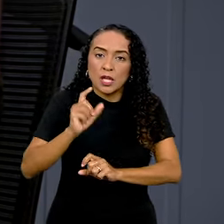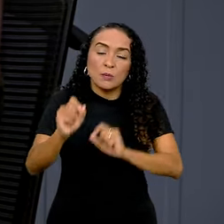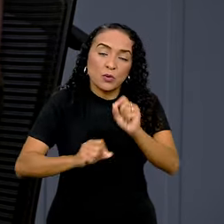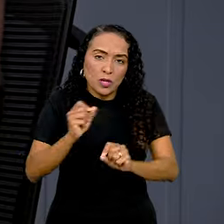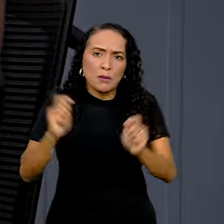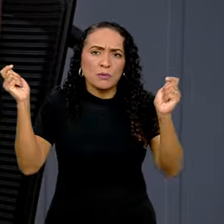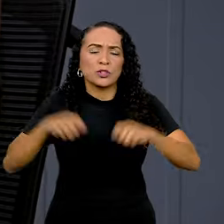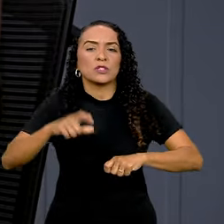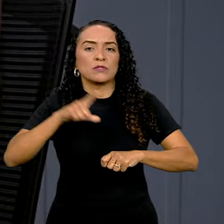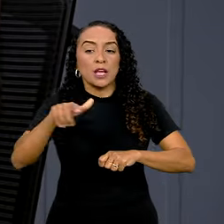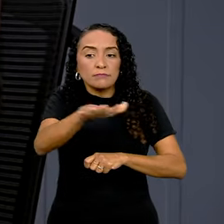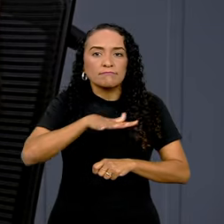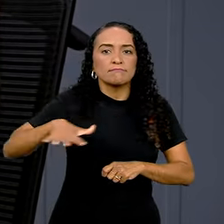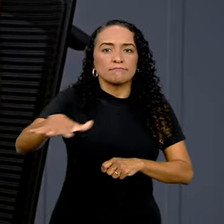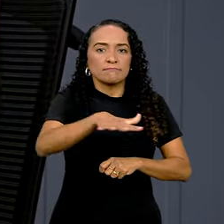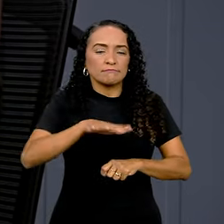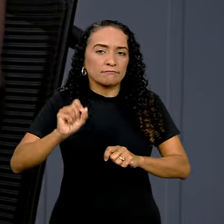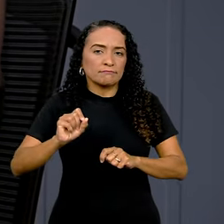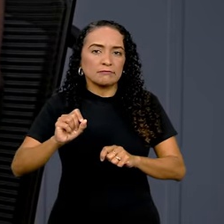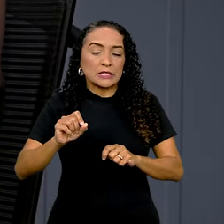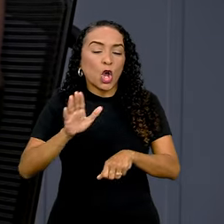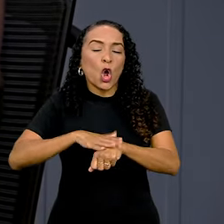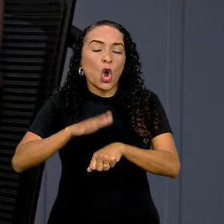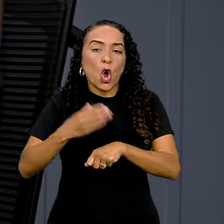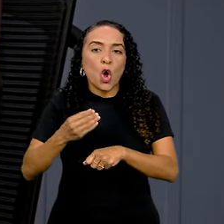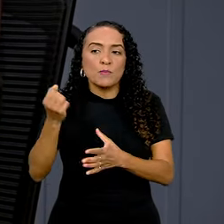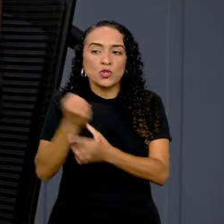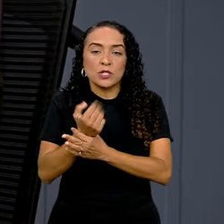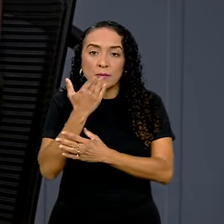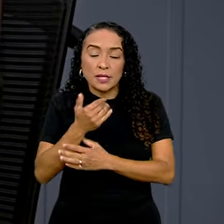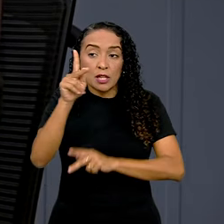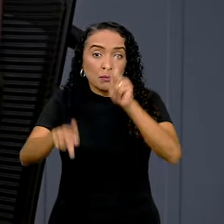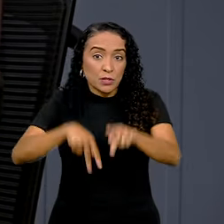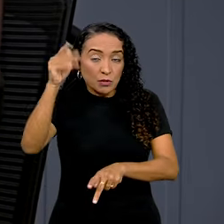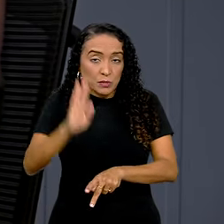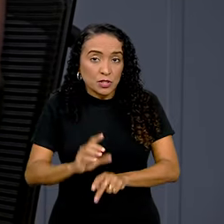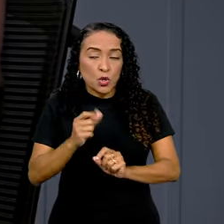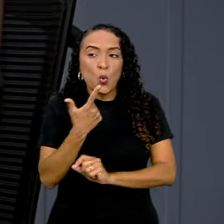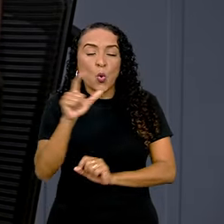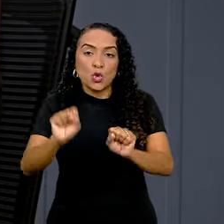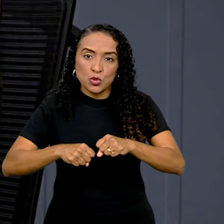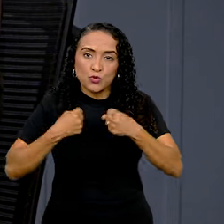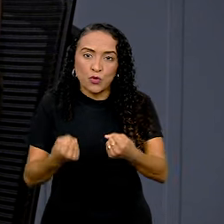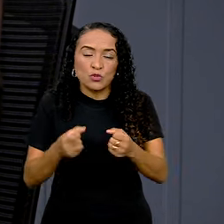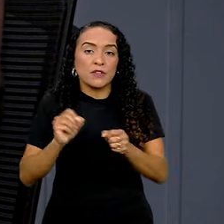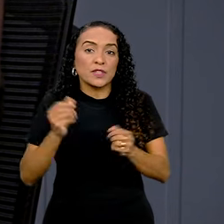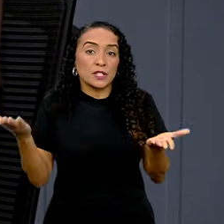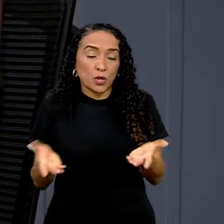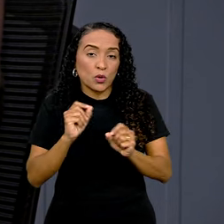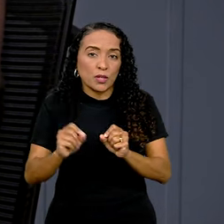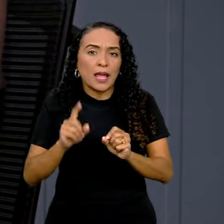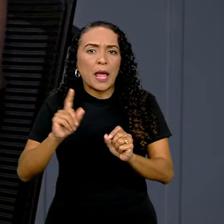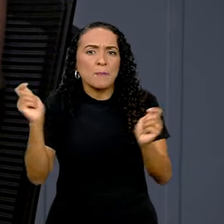anos a gente possa ter o cenário né da situação de segurança alimentar da população brasileira um outro esforço que a gente tá